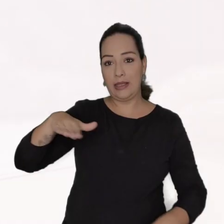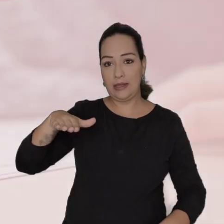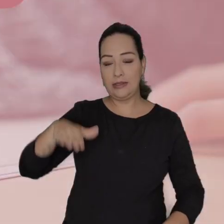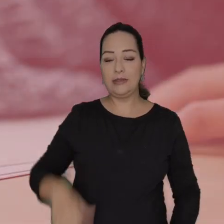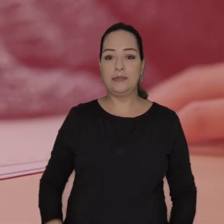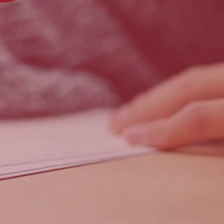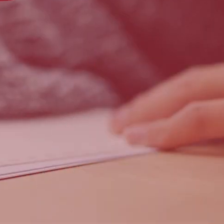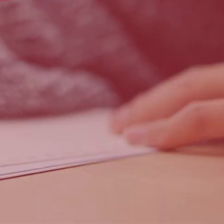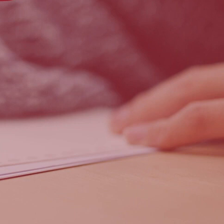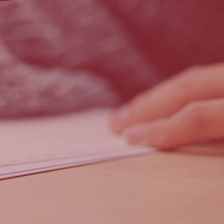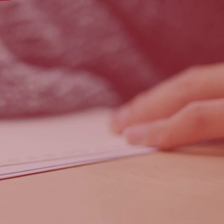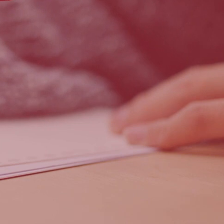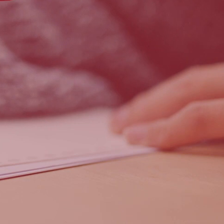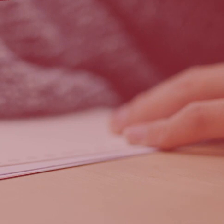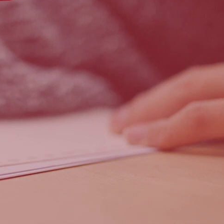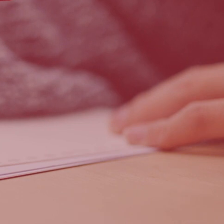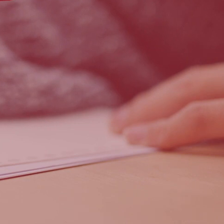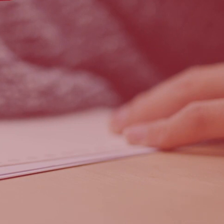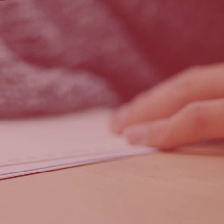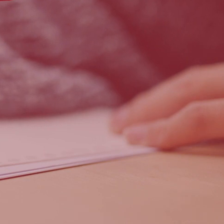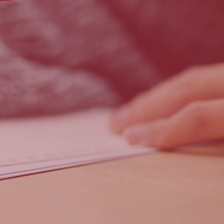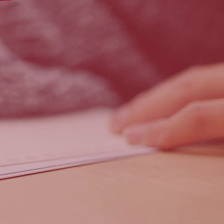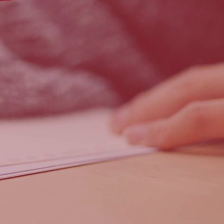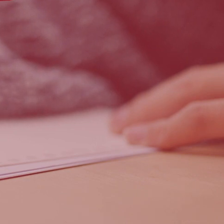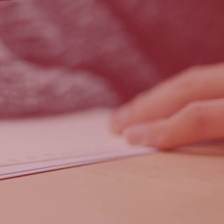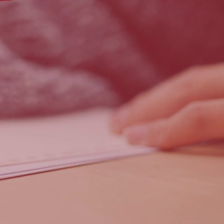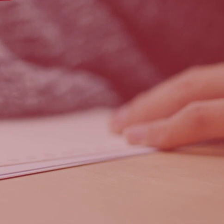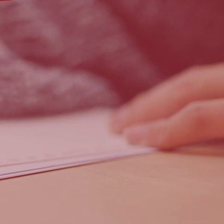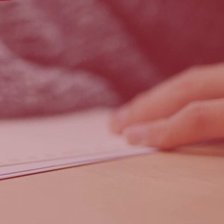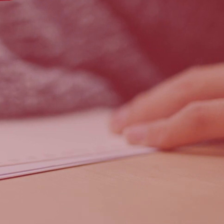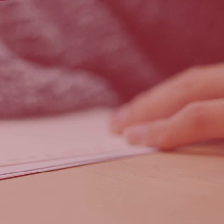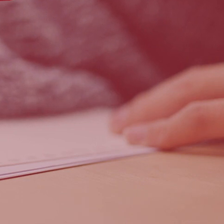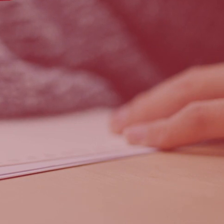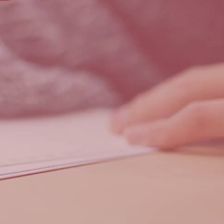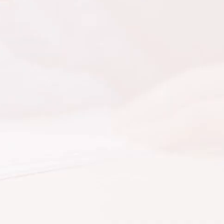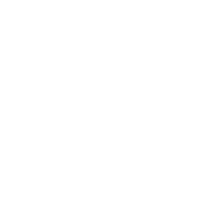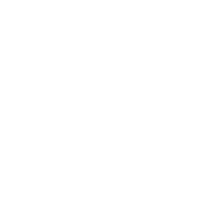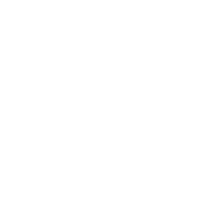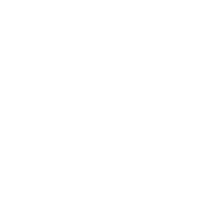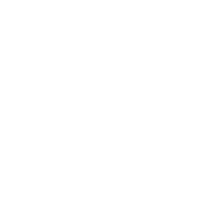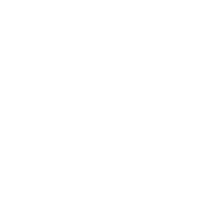criança. Métodos pedagógicos, o método Waldorf.